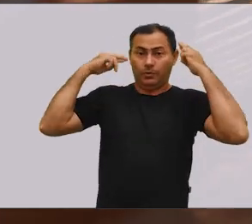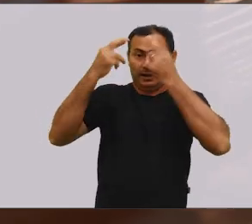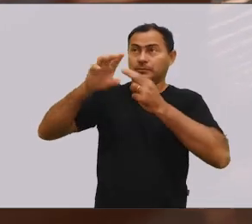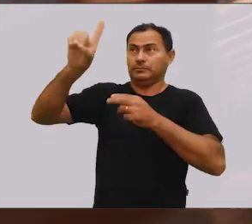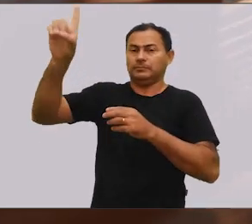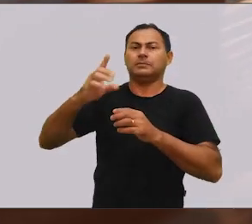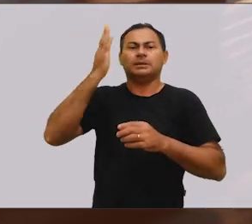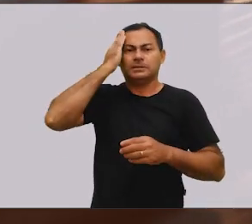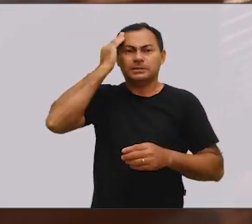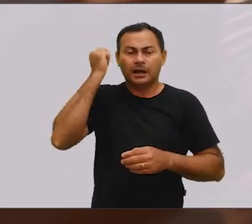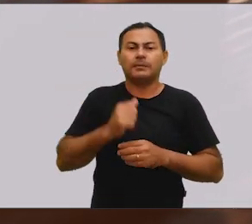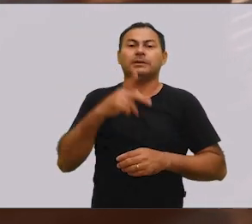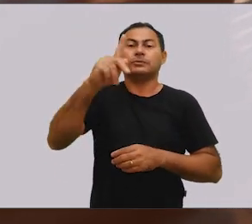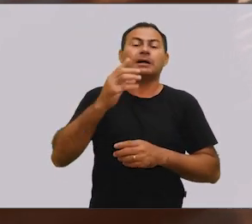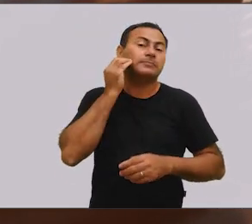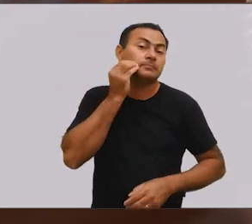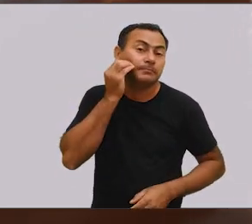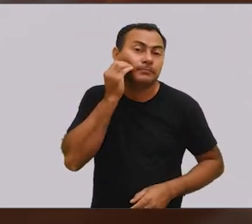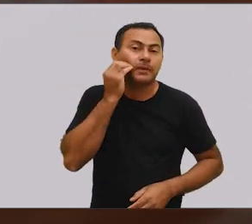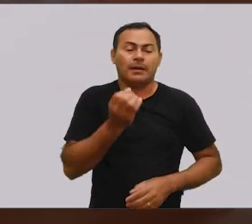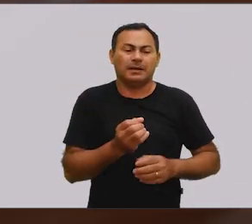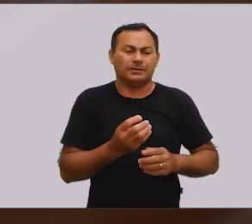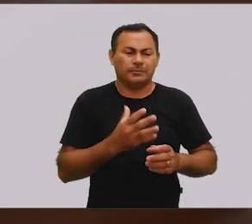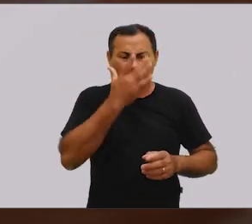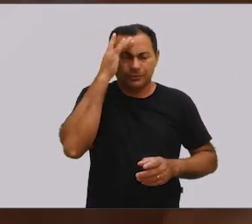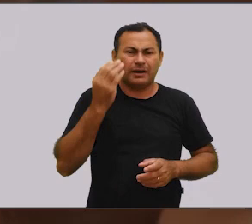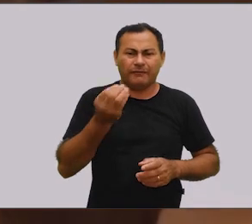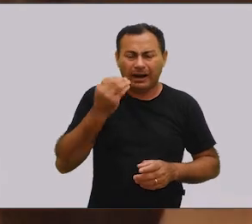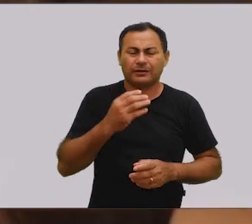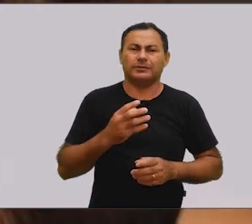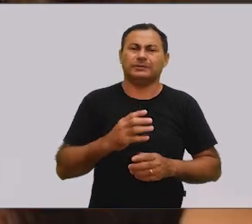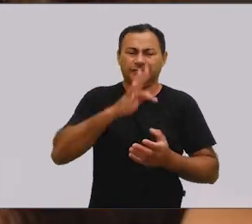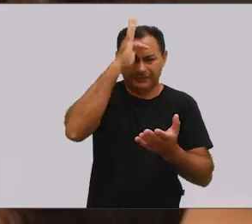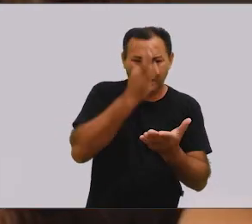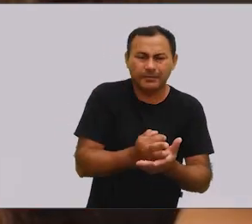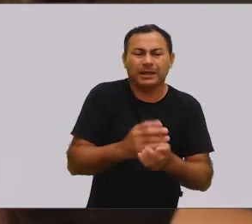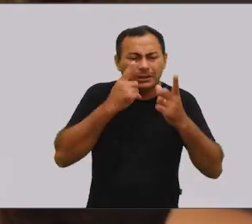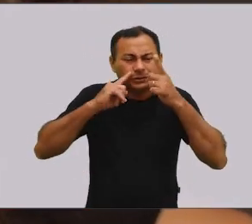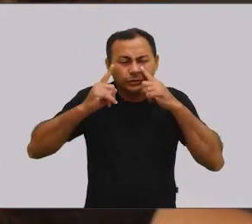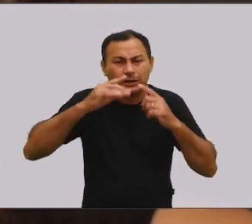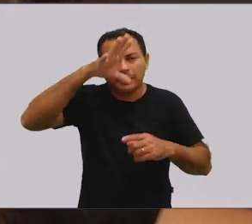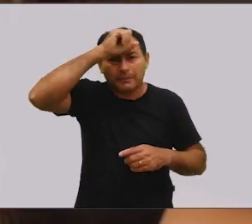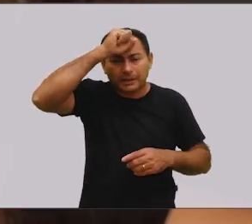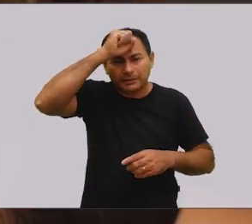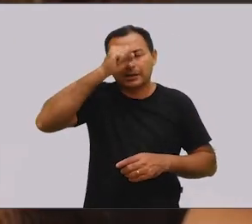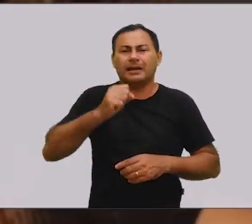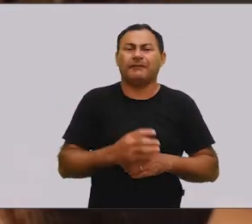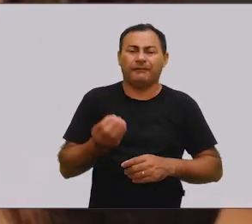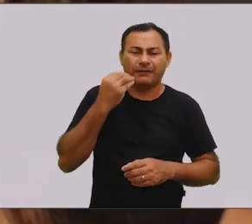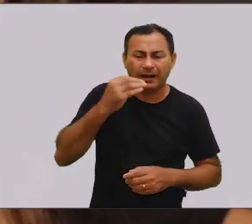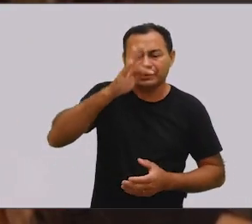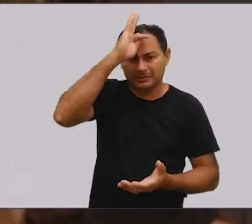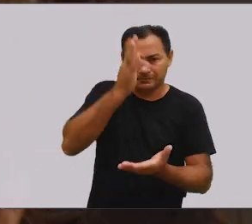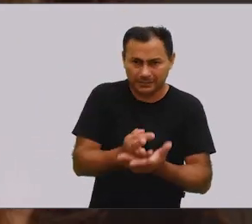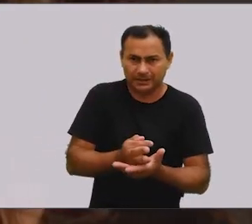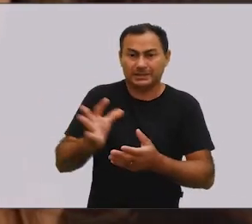céu descobrem através de suas experiências que são pobres em espírito. Eles choram enquanto aprendem que são pobres